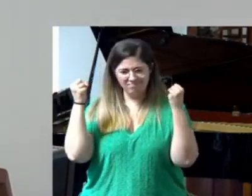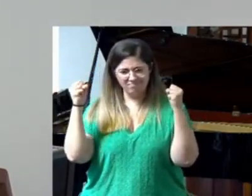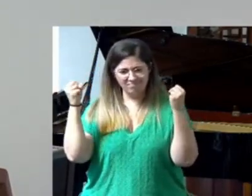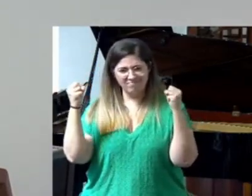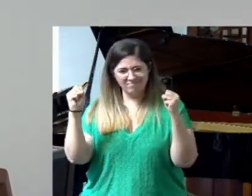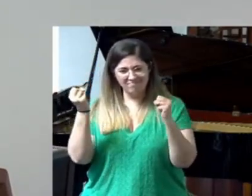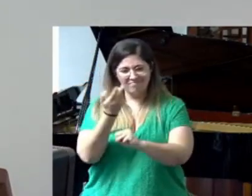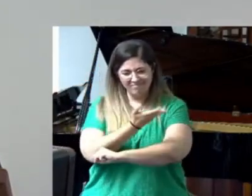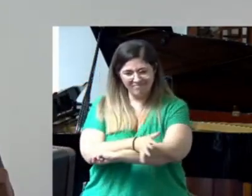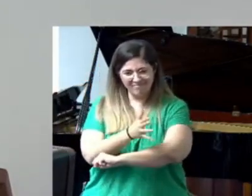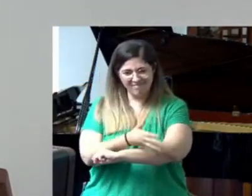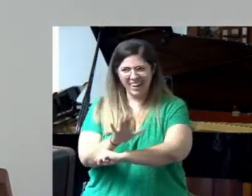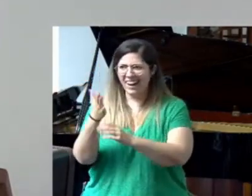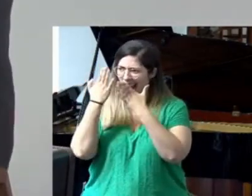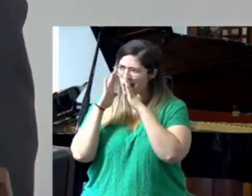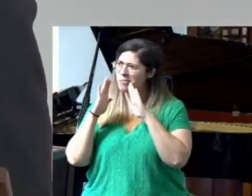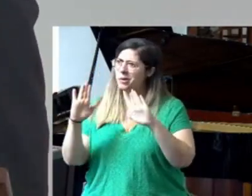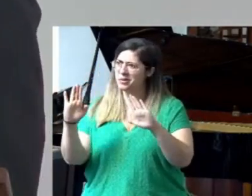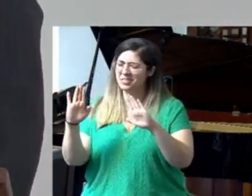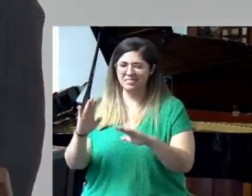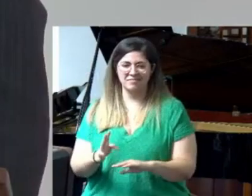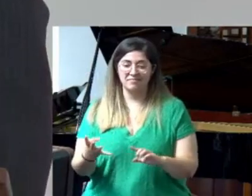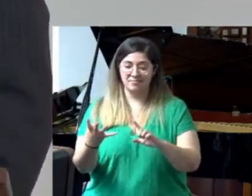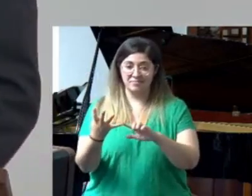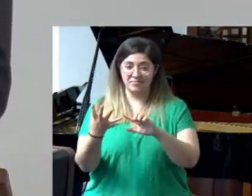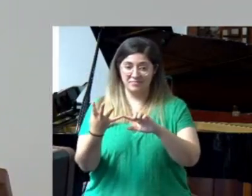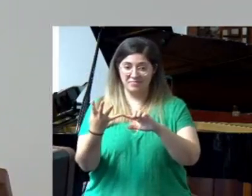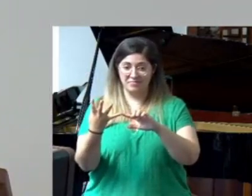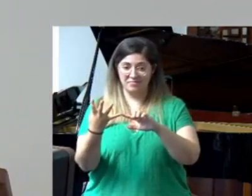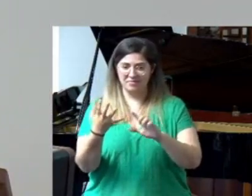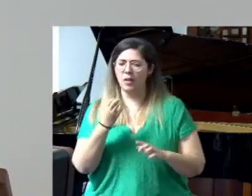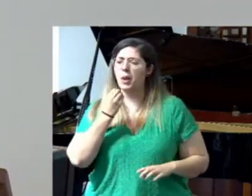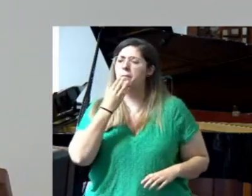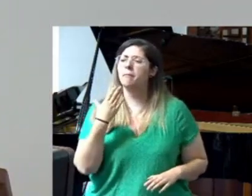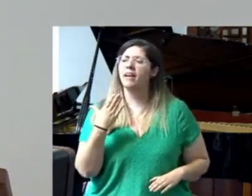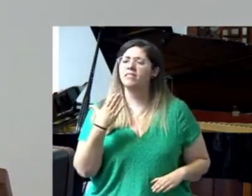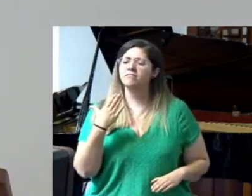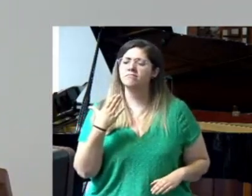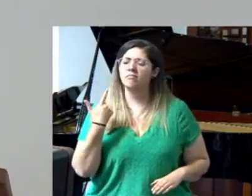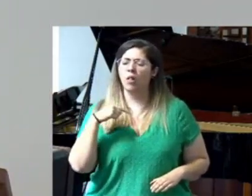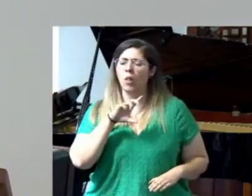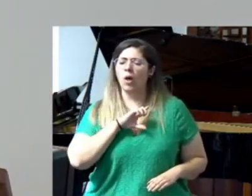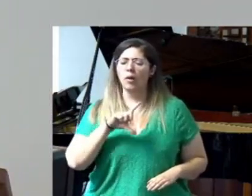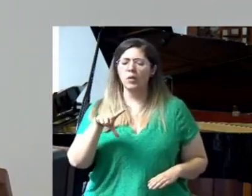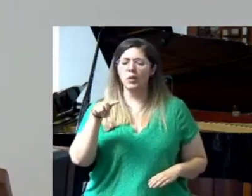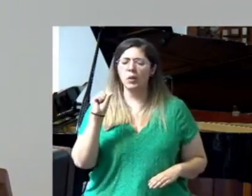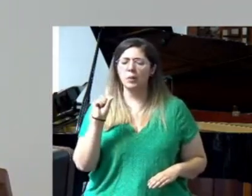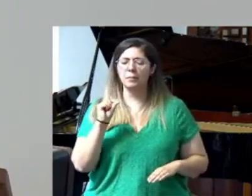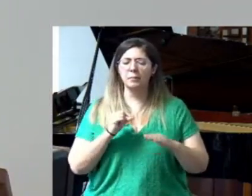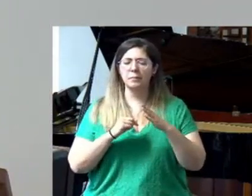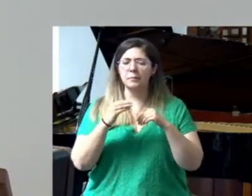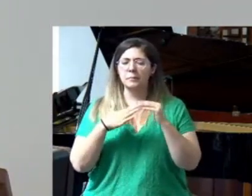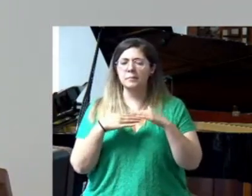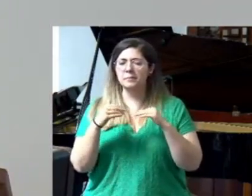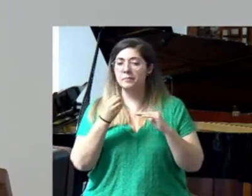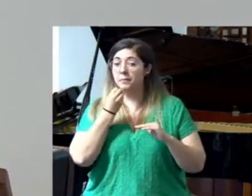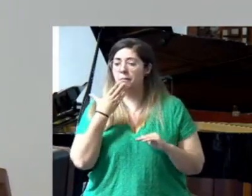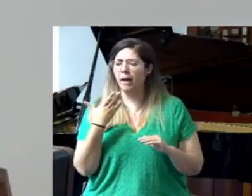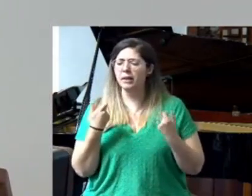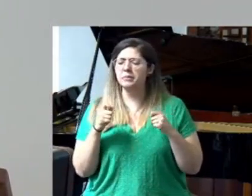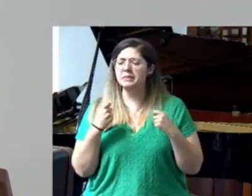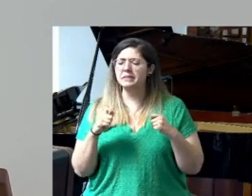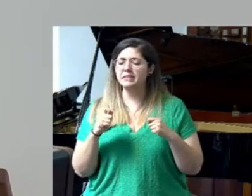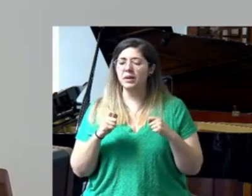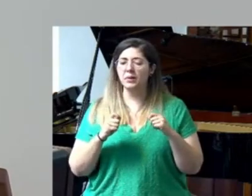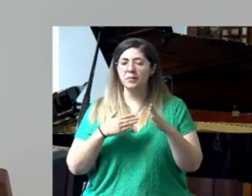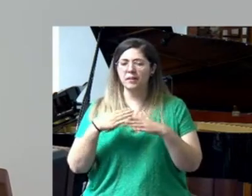coisa. Qual é o bem que a gente precisa fazer? Irmãos, eu não tenho dúvida do que eu vou dizer. Tem tanto bem que a